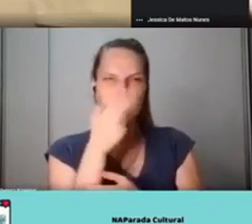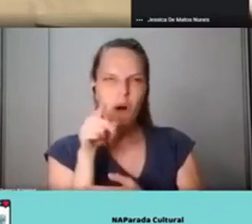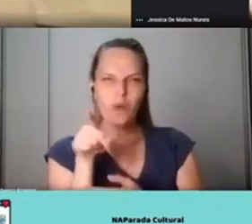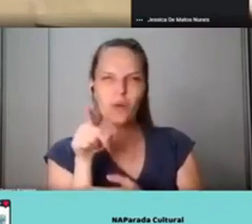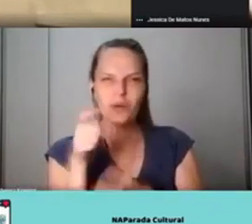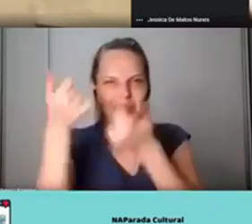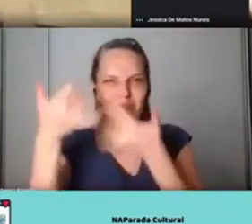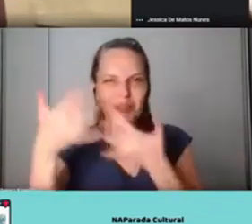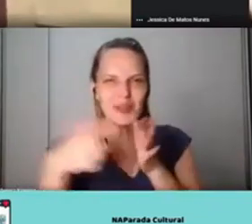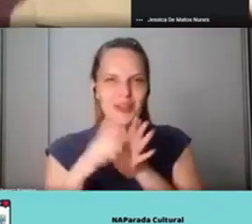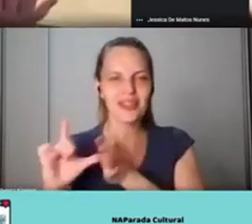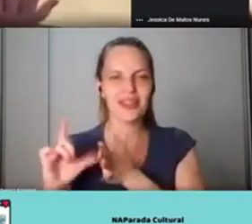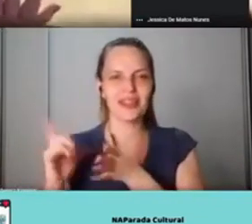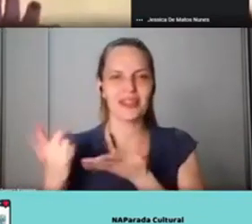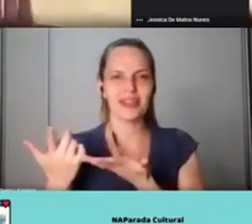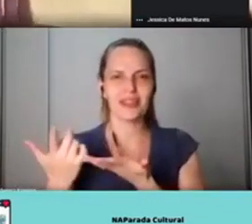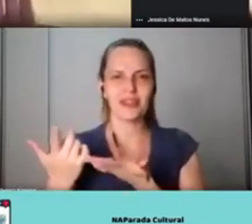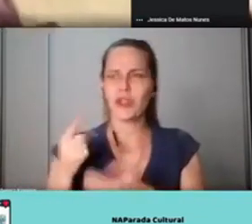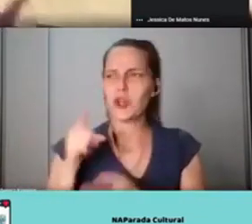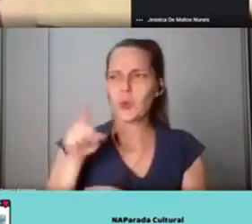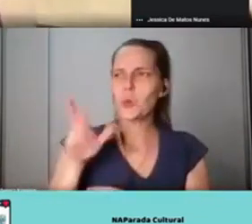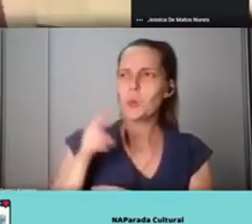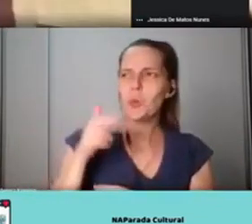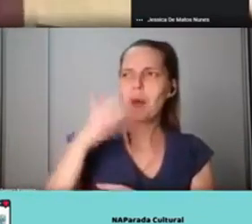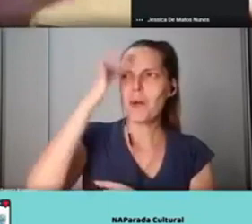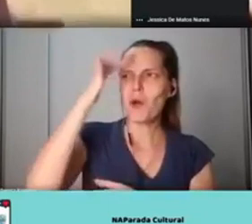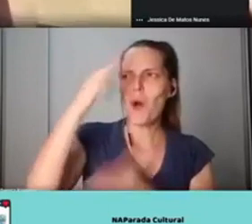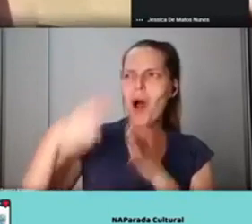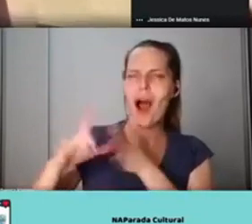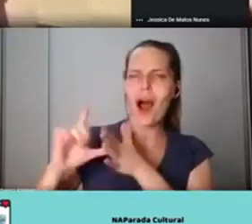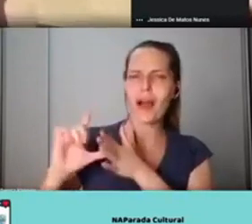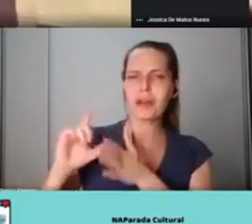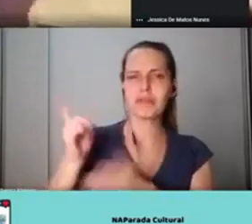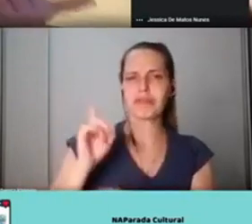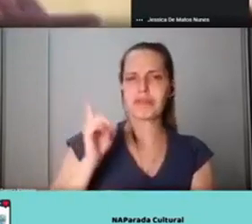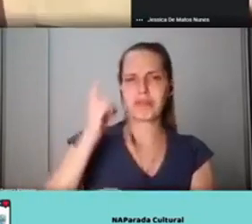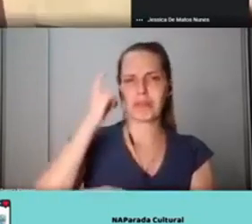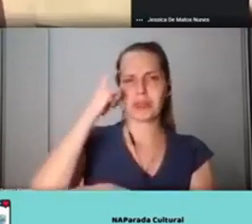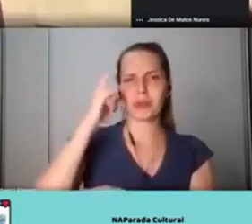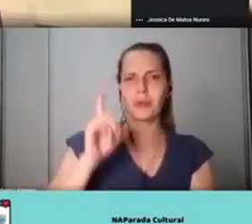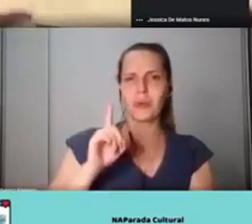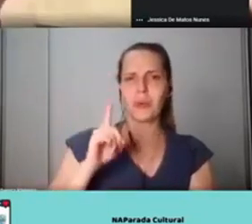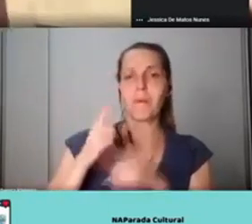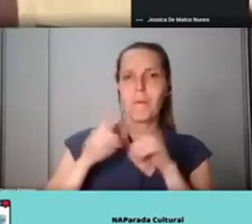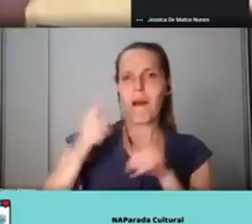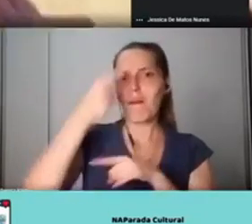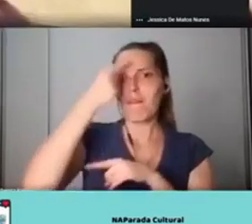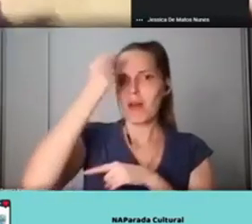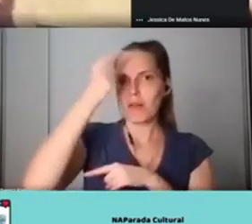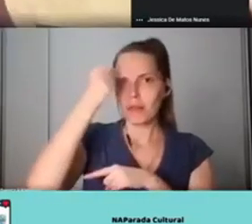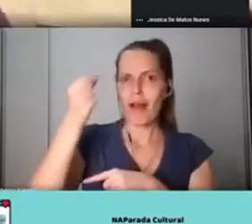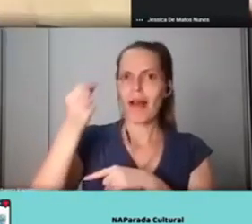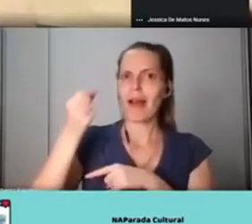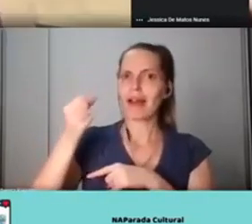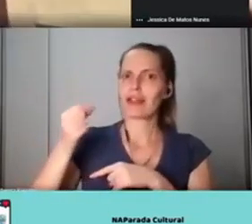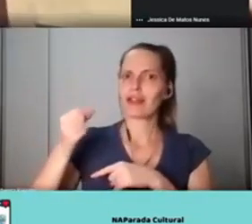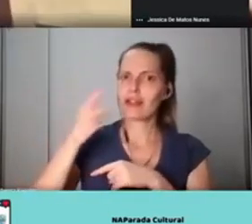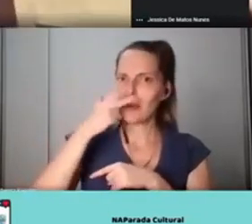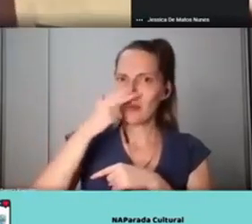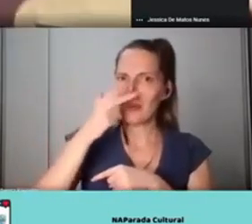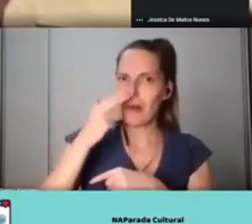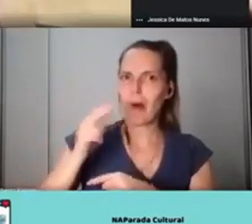assim, né? Não tinha te passado pela cabeça, mas a faculdade foi te levando, o ritmo foi te levando, né? Tu